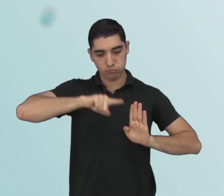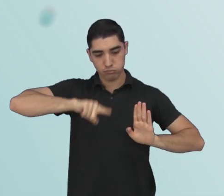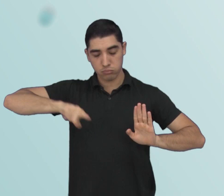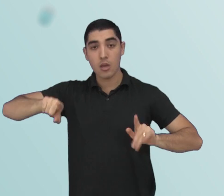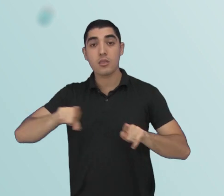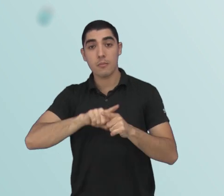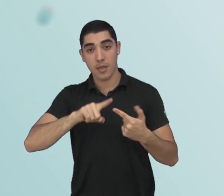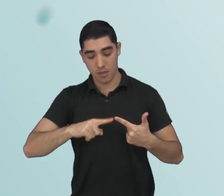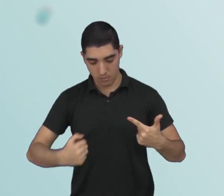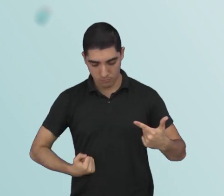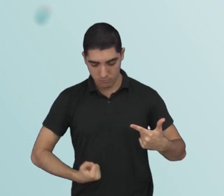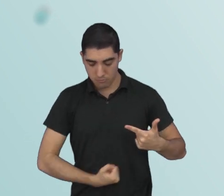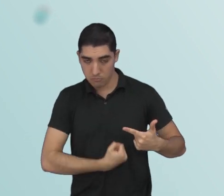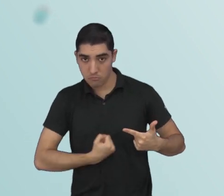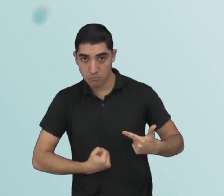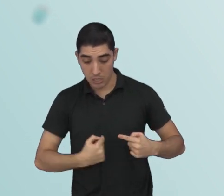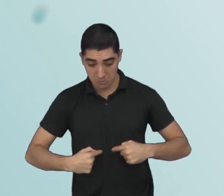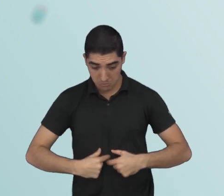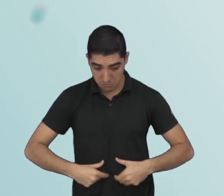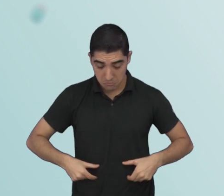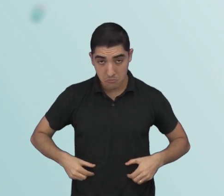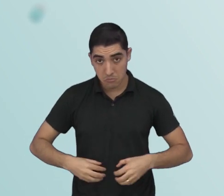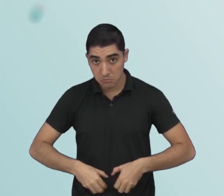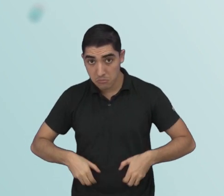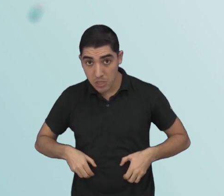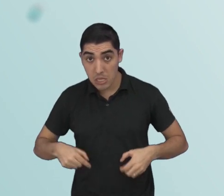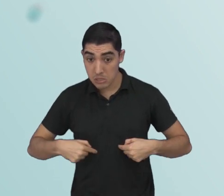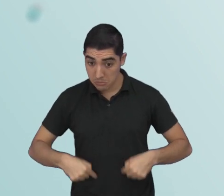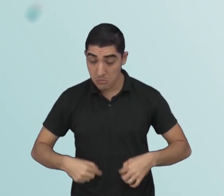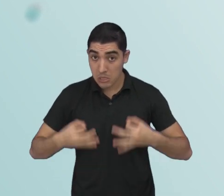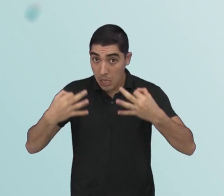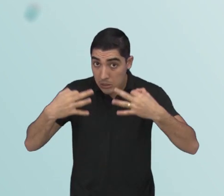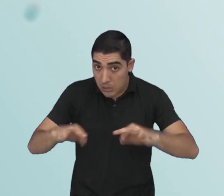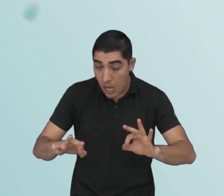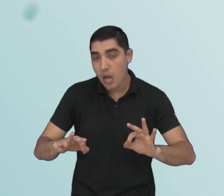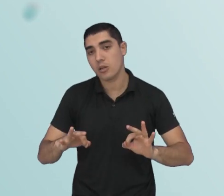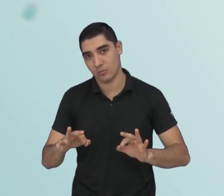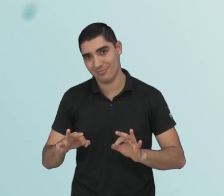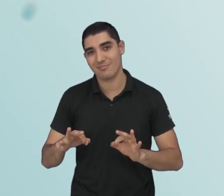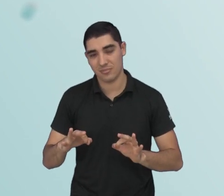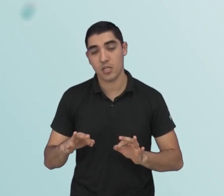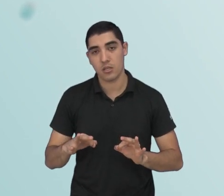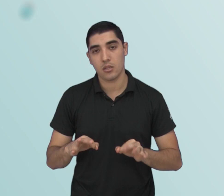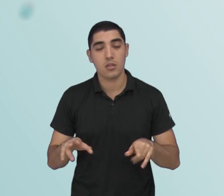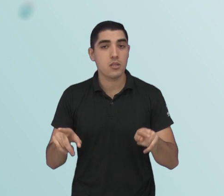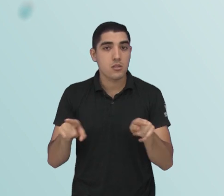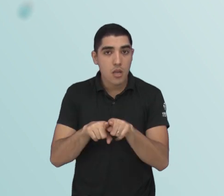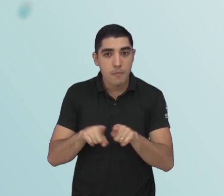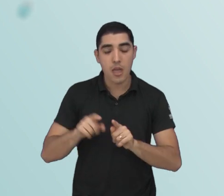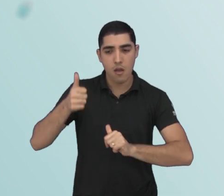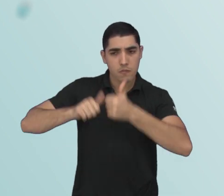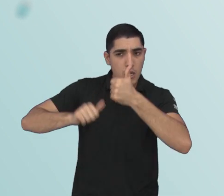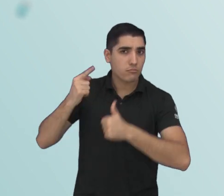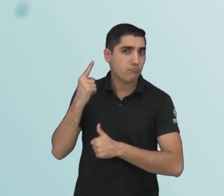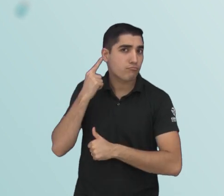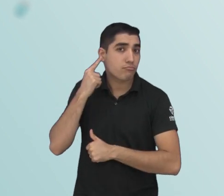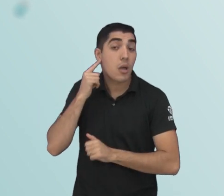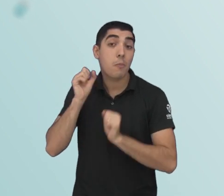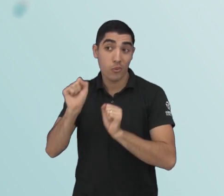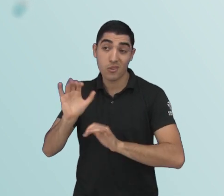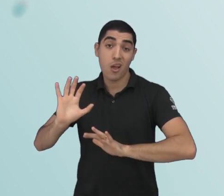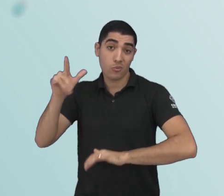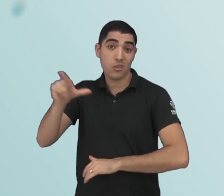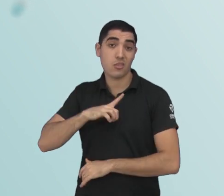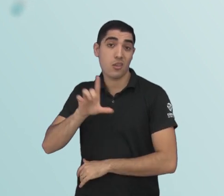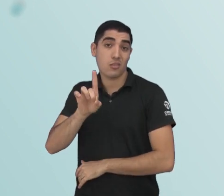ecocardiograma, ultrassom de abdômen para avaliar o aparelho gastrointestinal, avaliação auditiva, porque